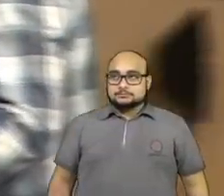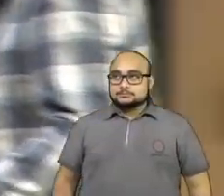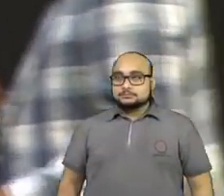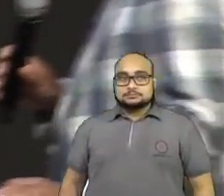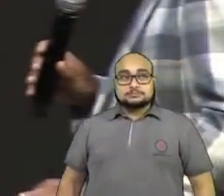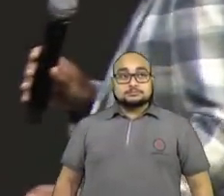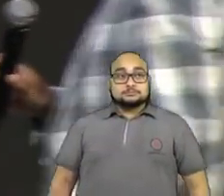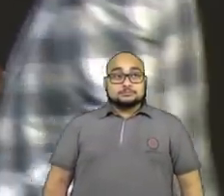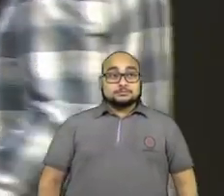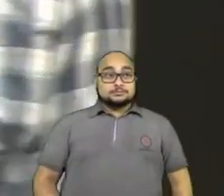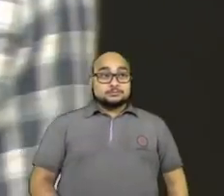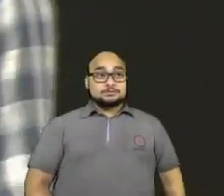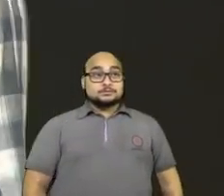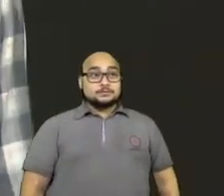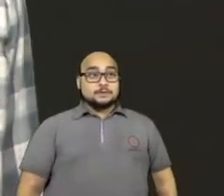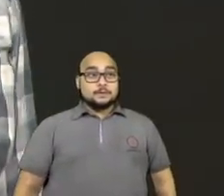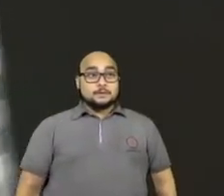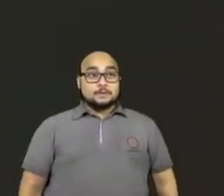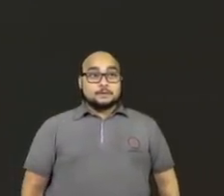Tá certo?